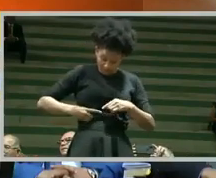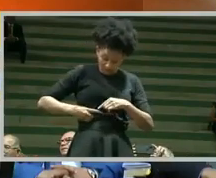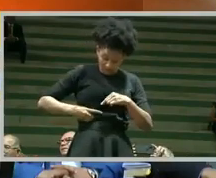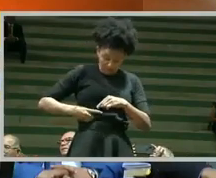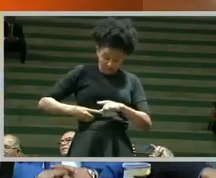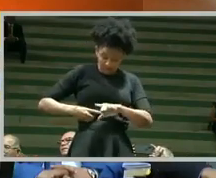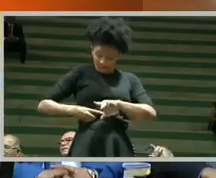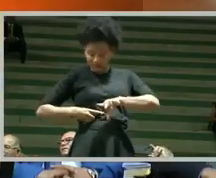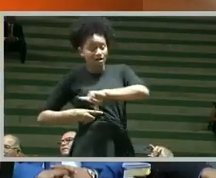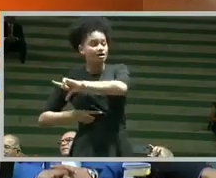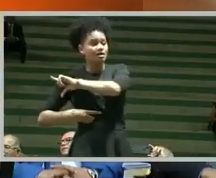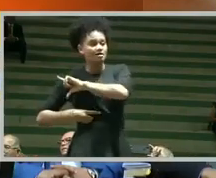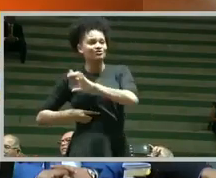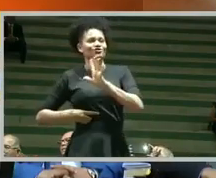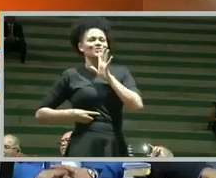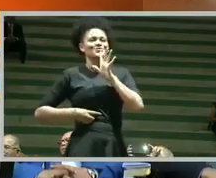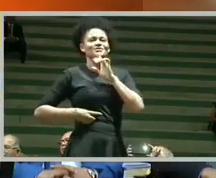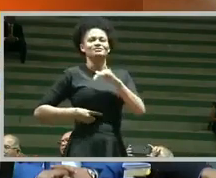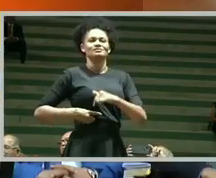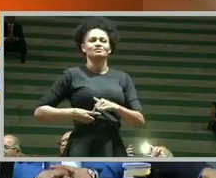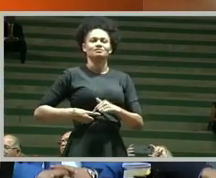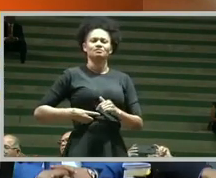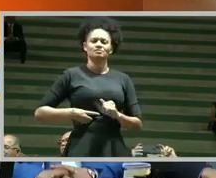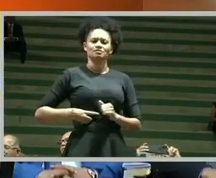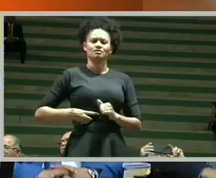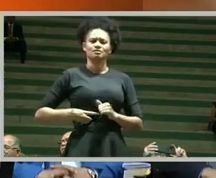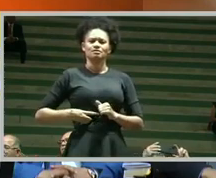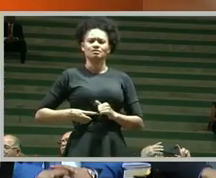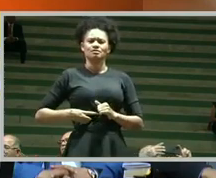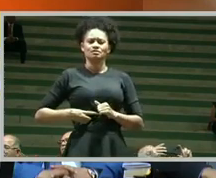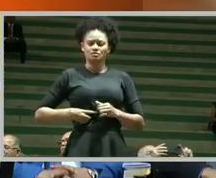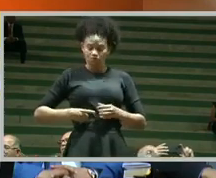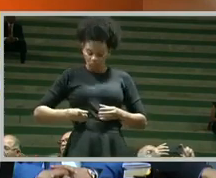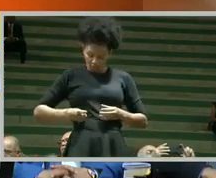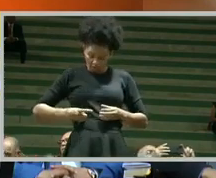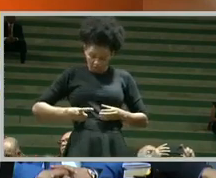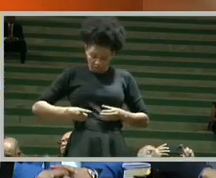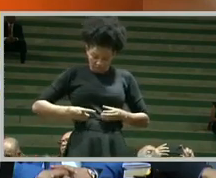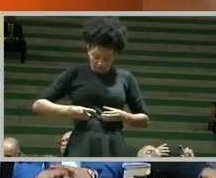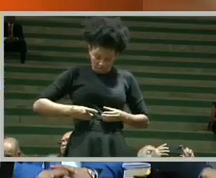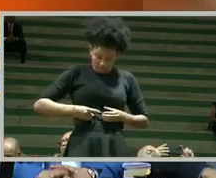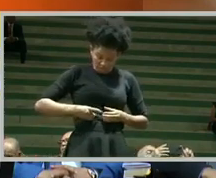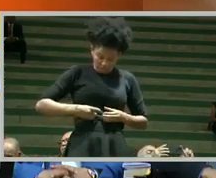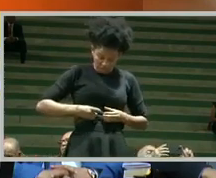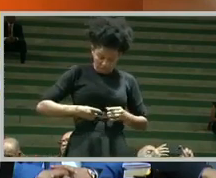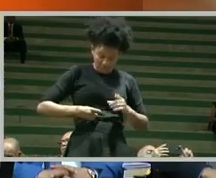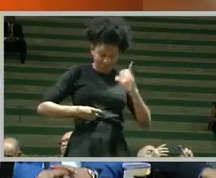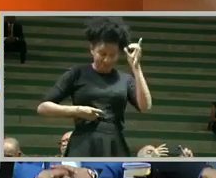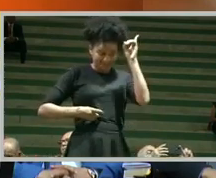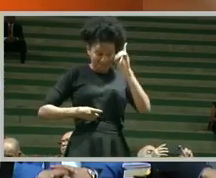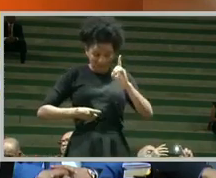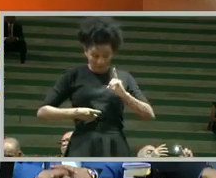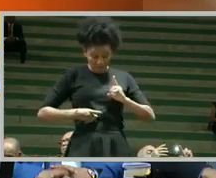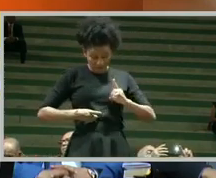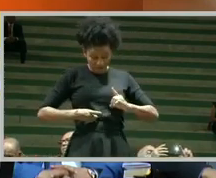Deus diz: eu te conheci. Quando você estava sendo gerado, eu estava lá.